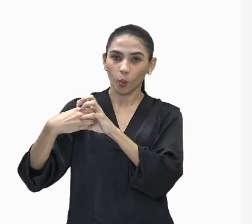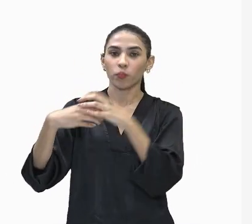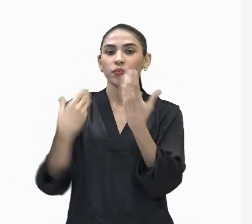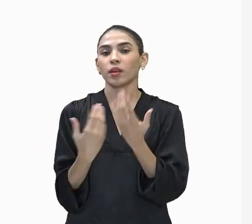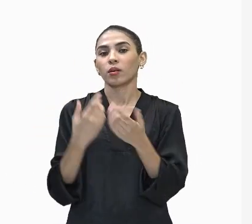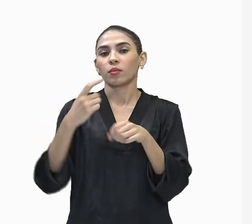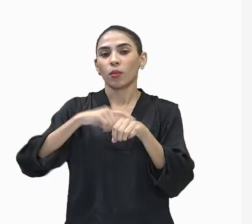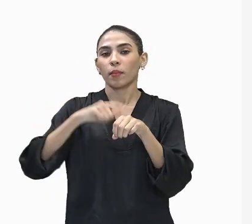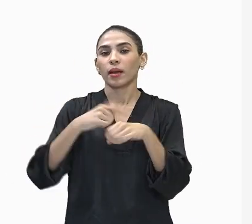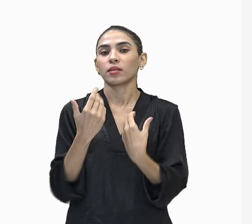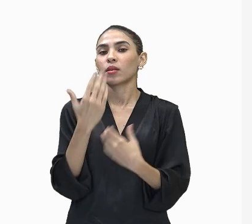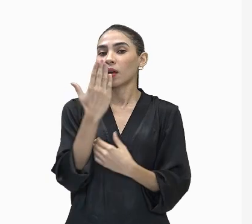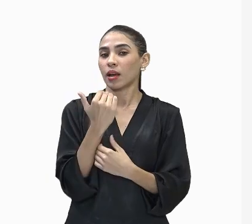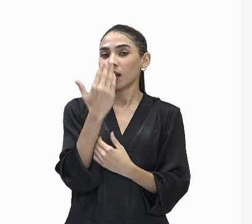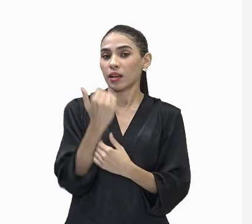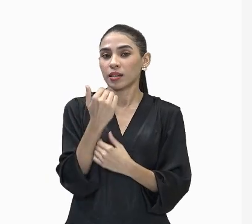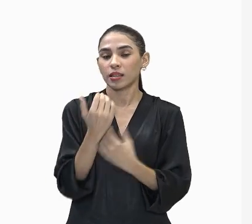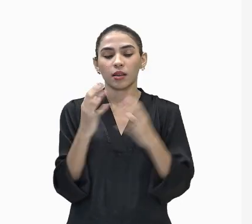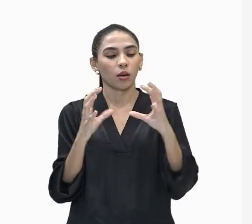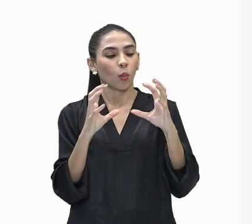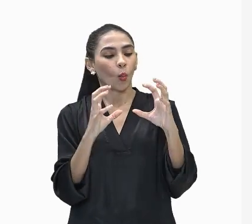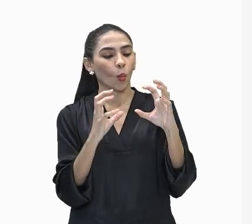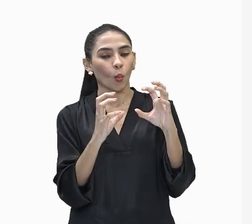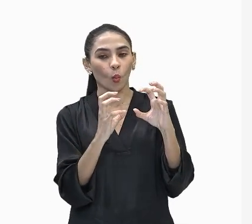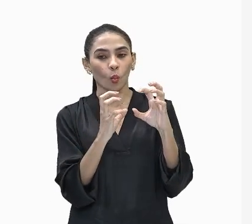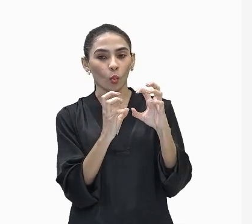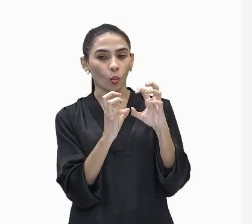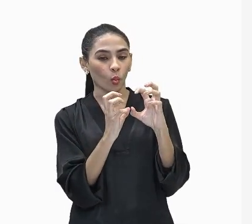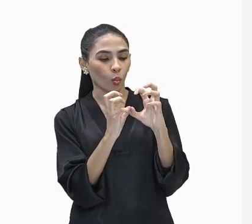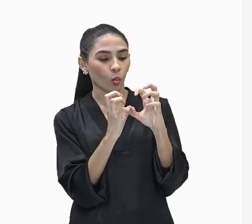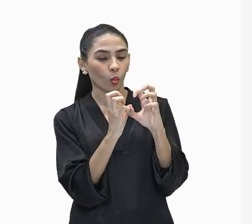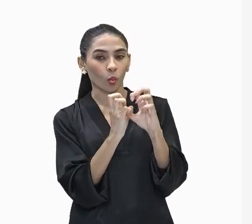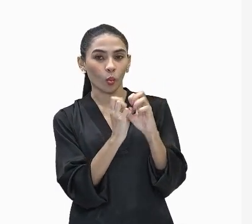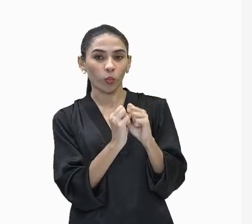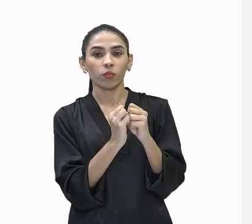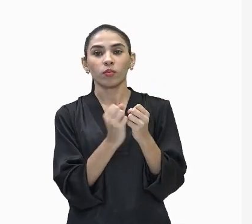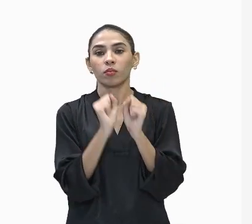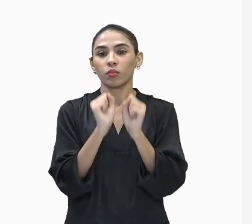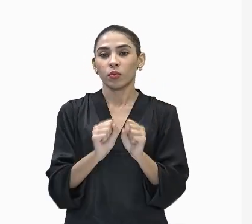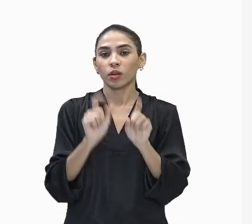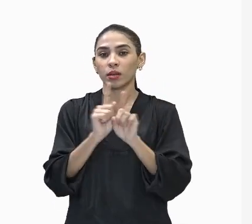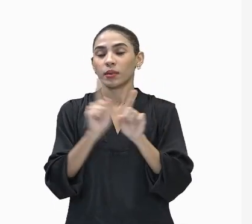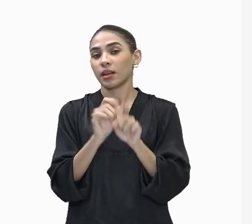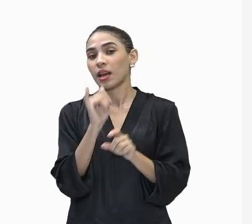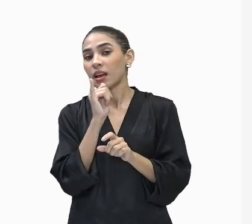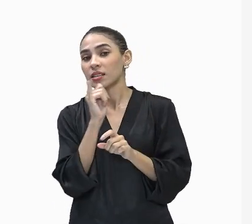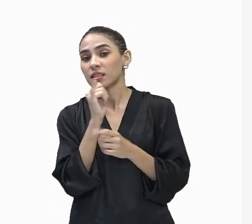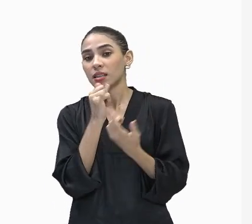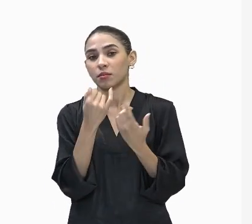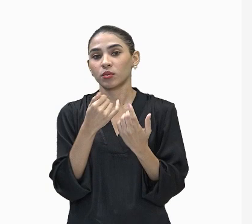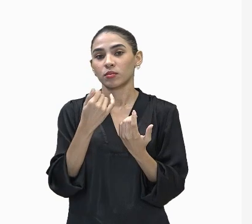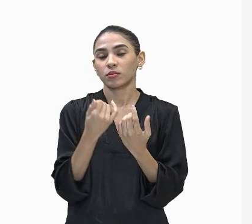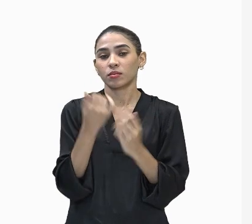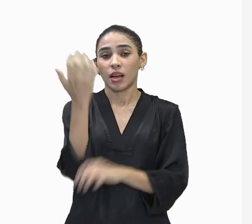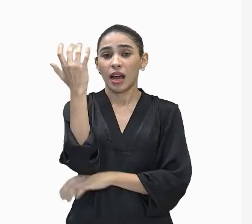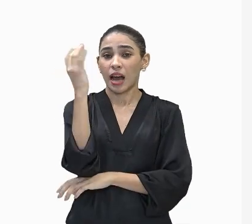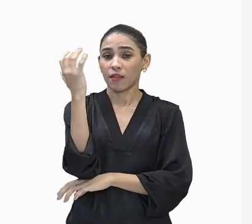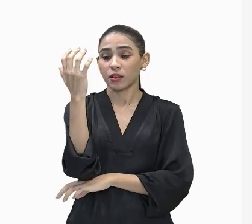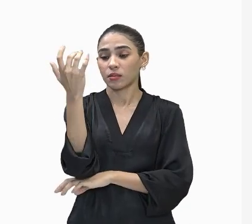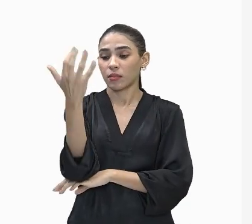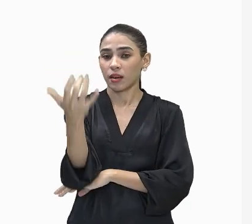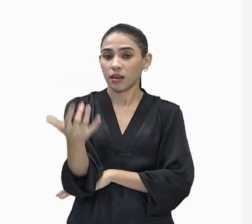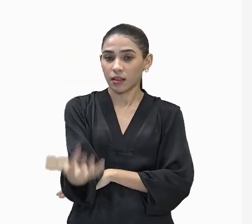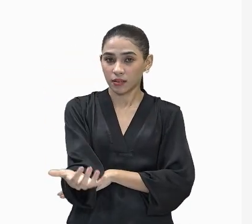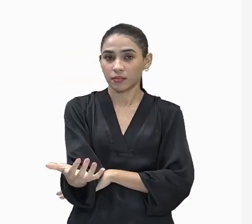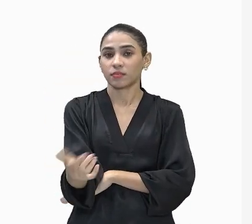alimentação ele está decompondo essa maçã né pode estar decompondo compondo uma árvore que esteja caída ali